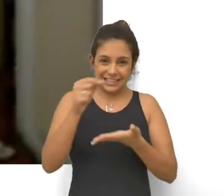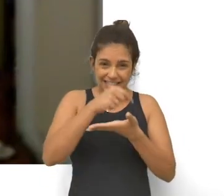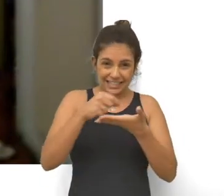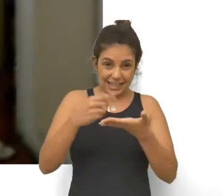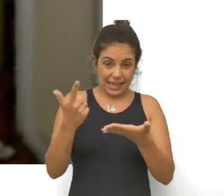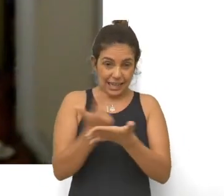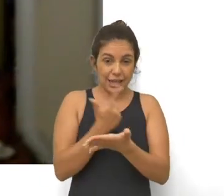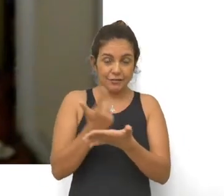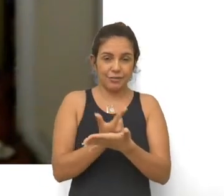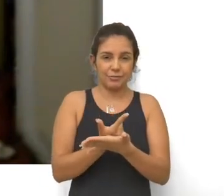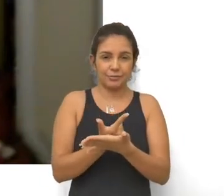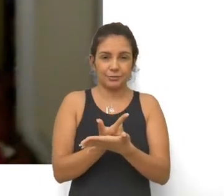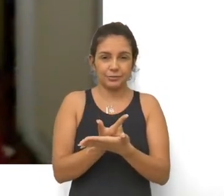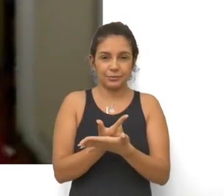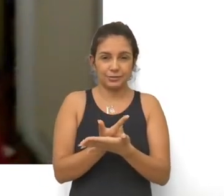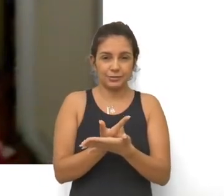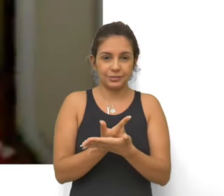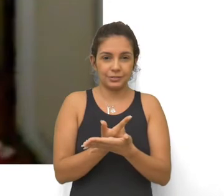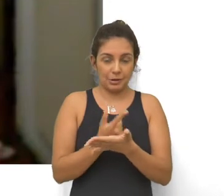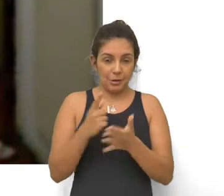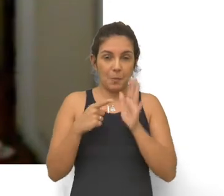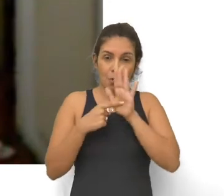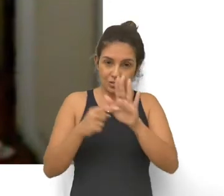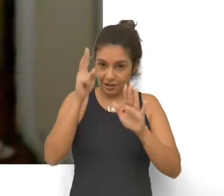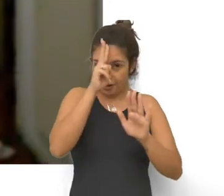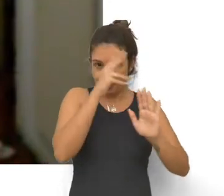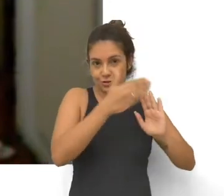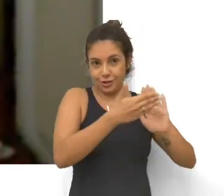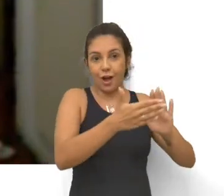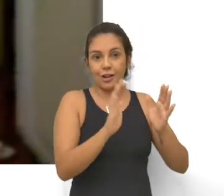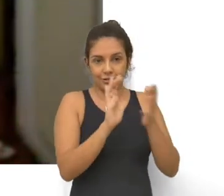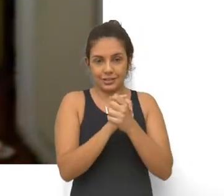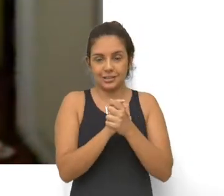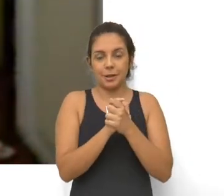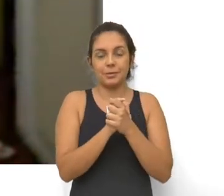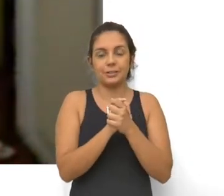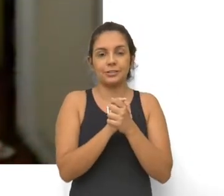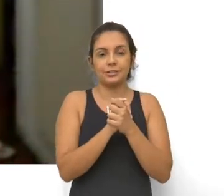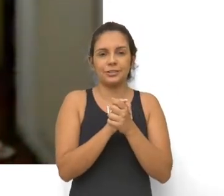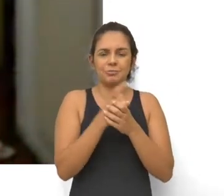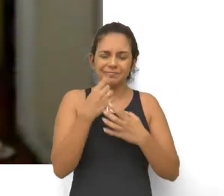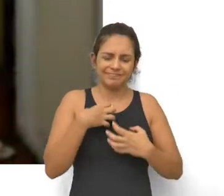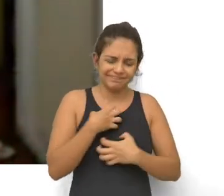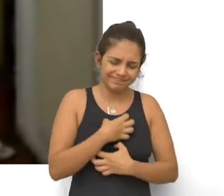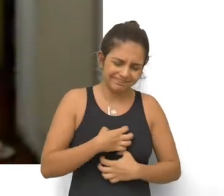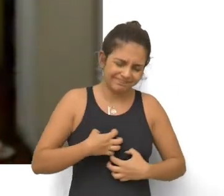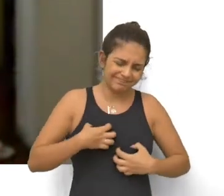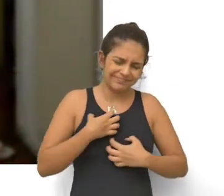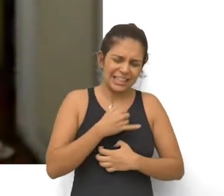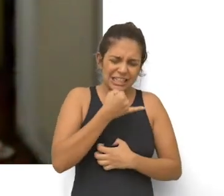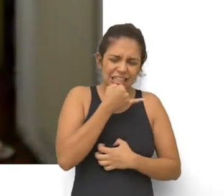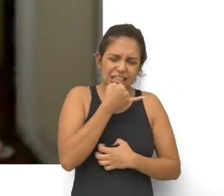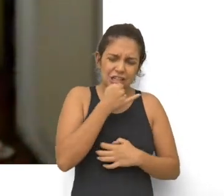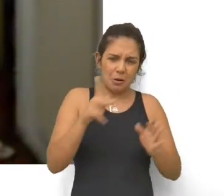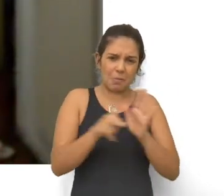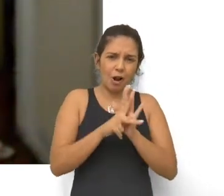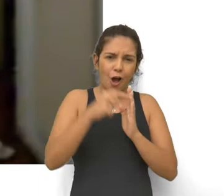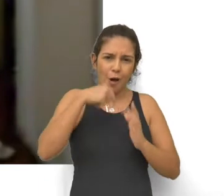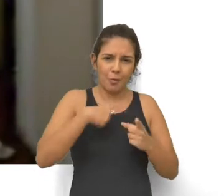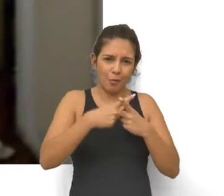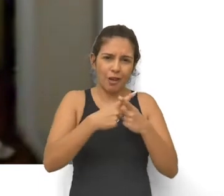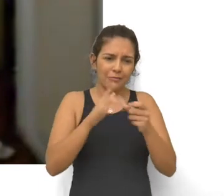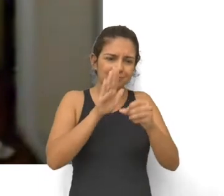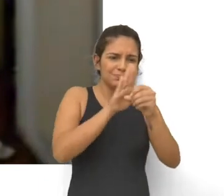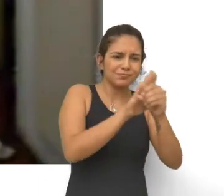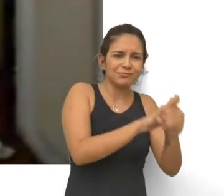o livro refazendo essa trajetória toda, e muito amargurado com ele mesmo, né? Ao mesmo